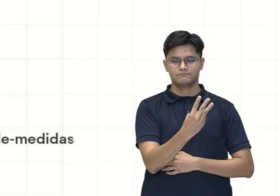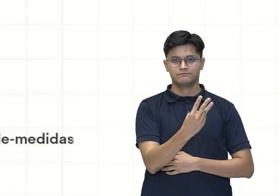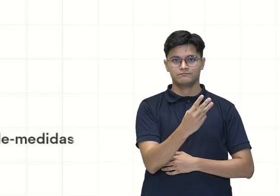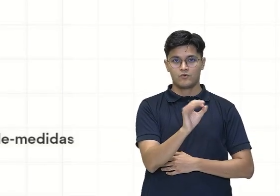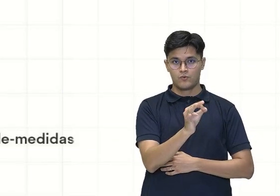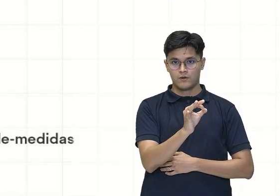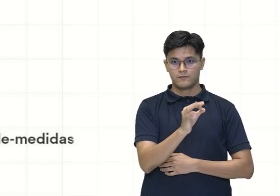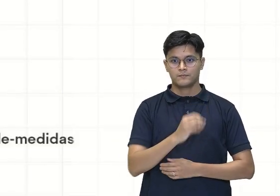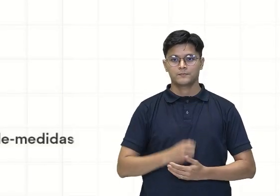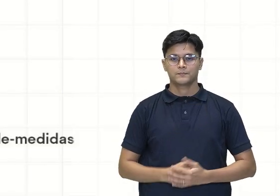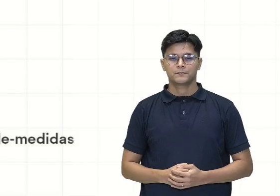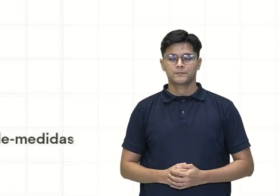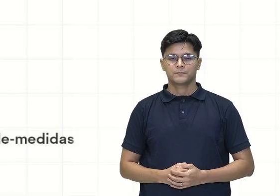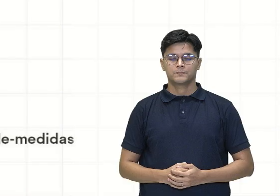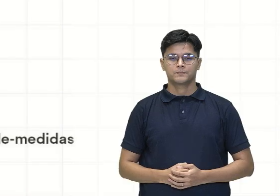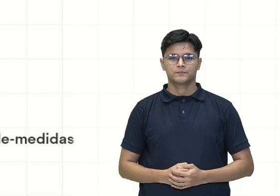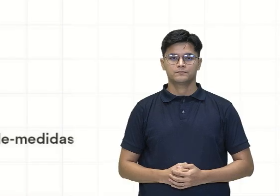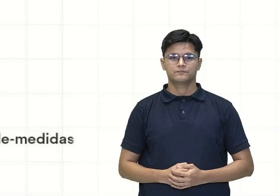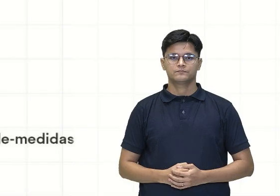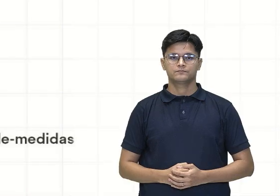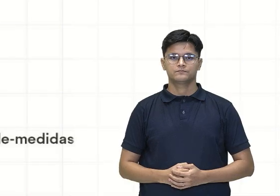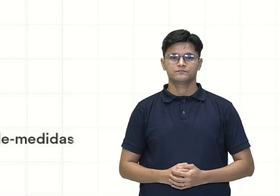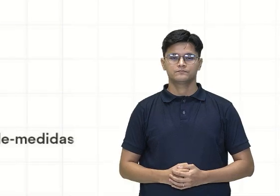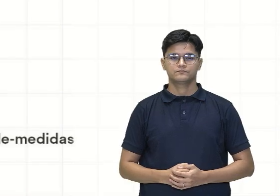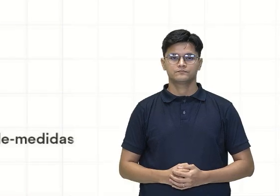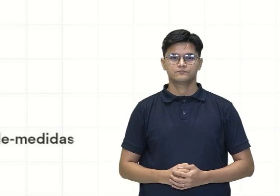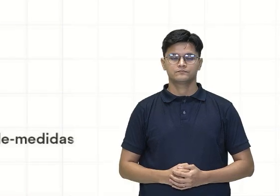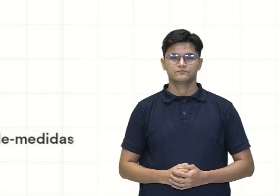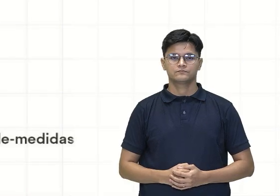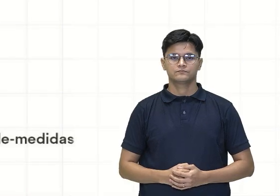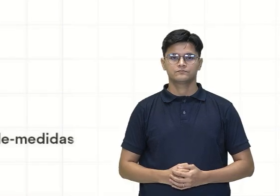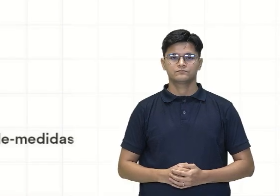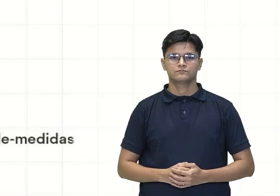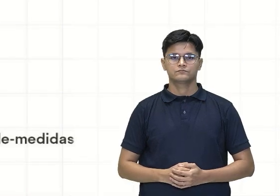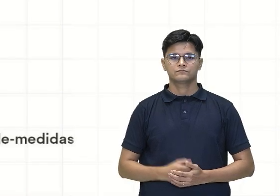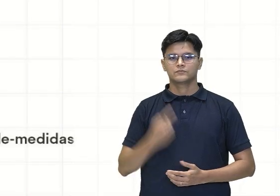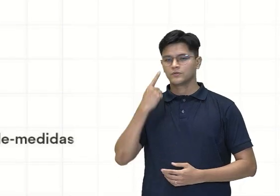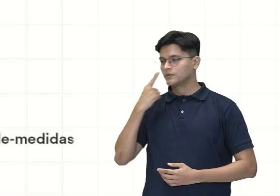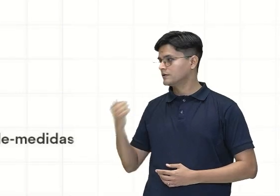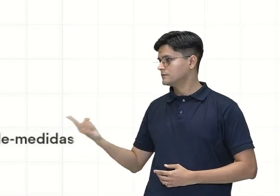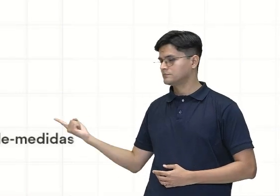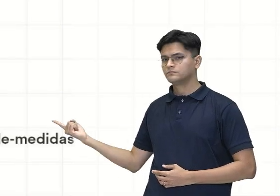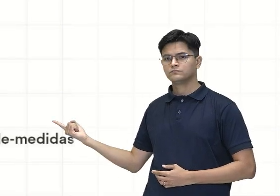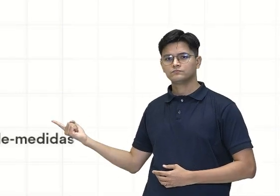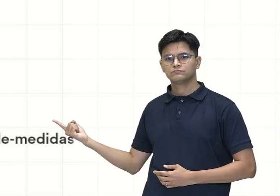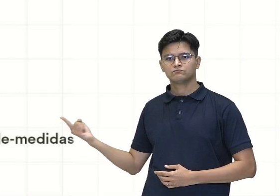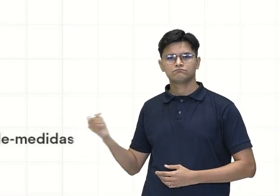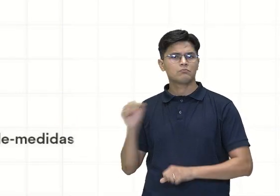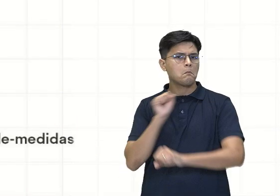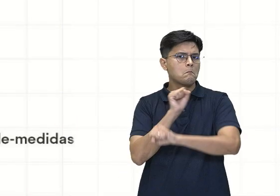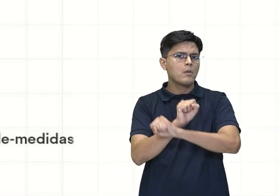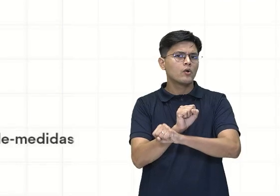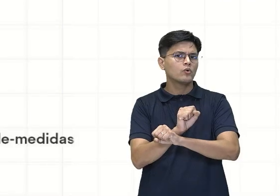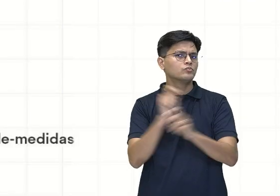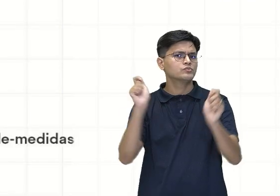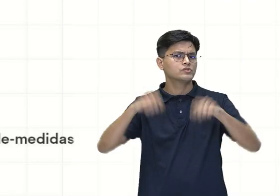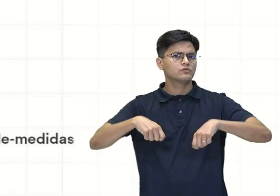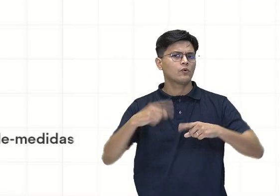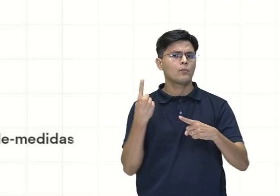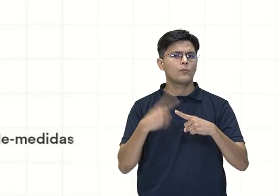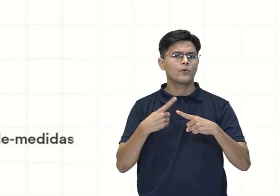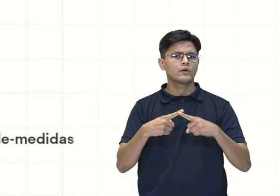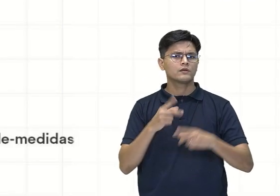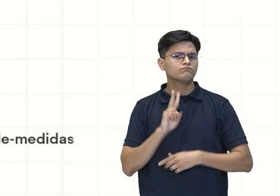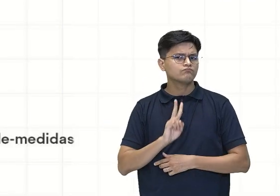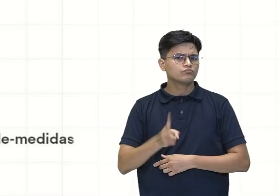Ok? E aí eu posso parar aqui. Professor, por que o senhor pode parar aí? O senhor não vai